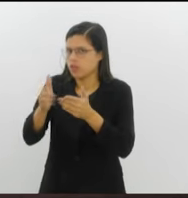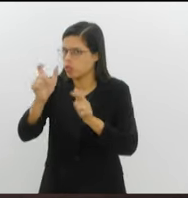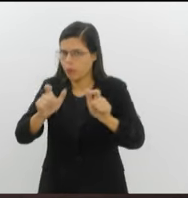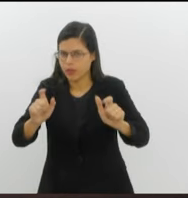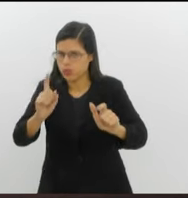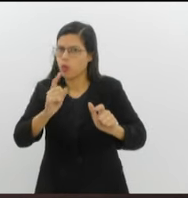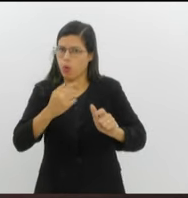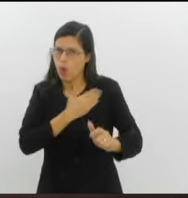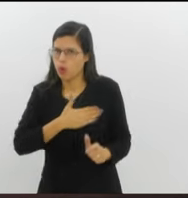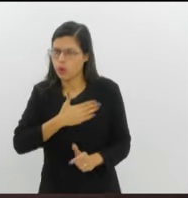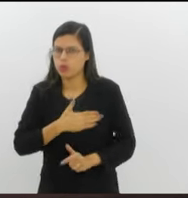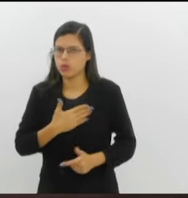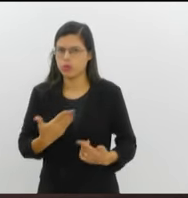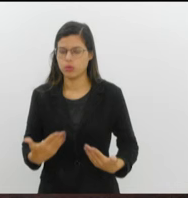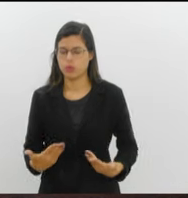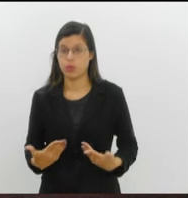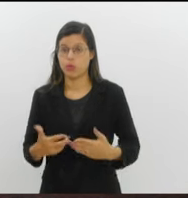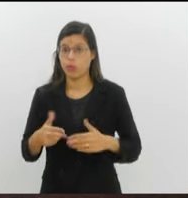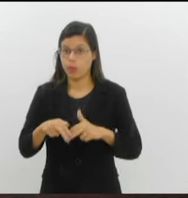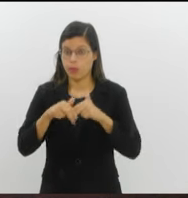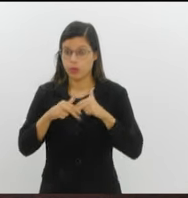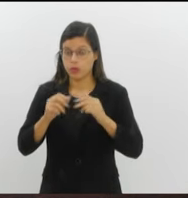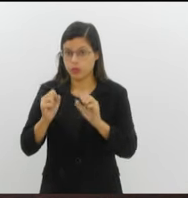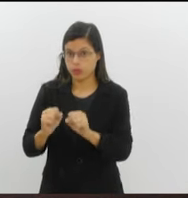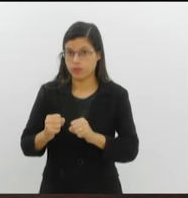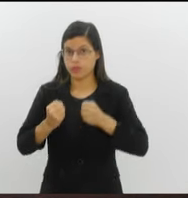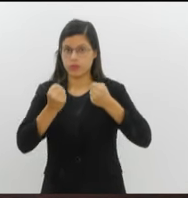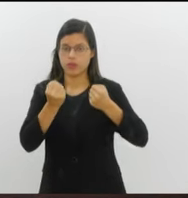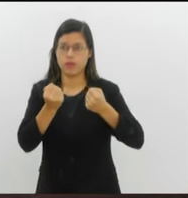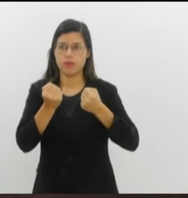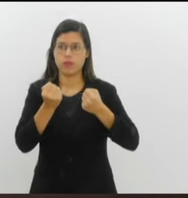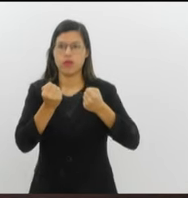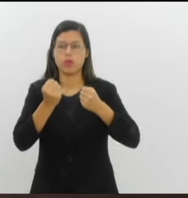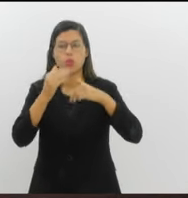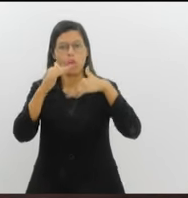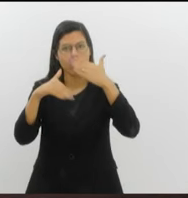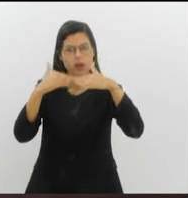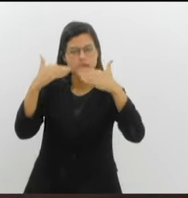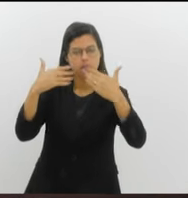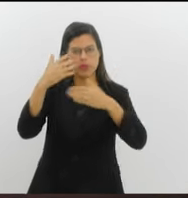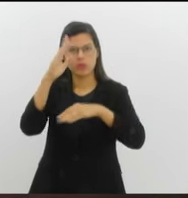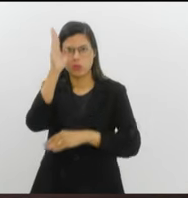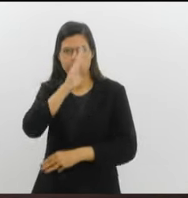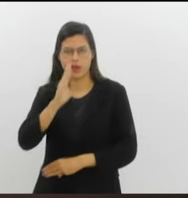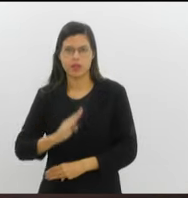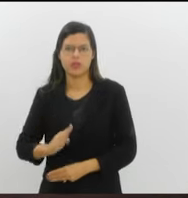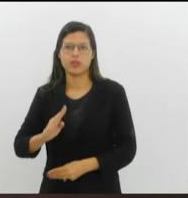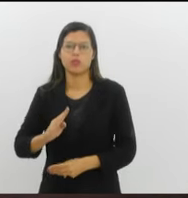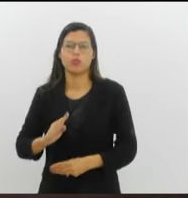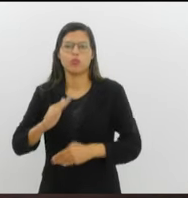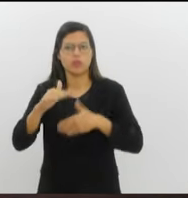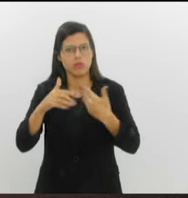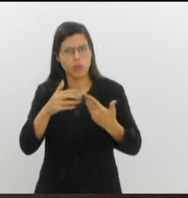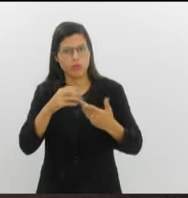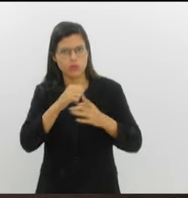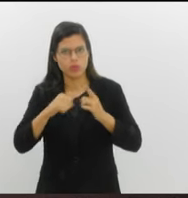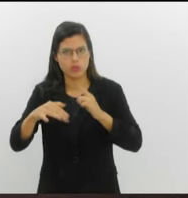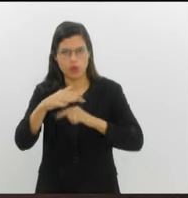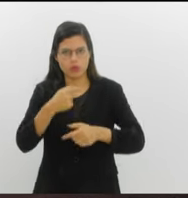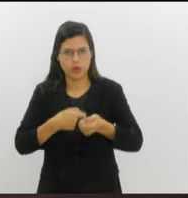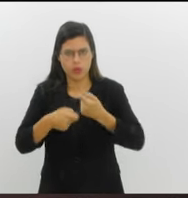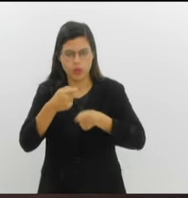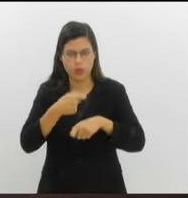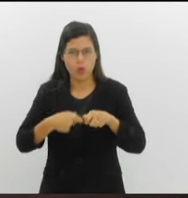E por isso defendo o crescimento do país, o desenvolvimento socioeconômico, a